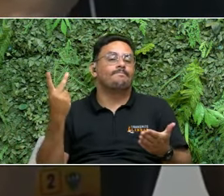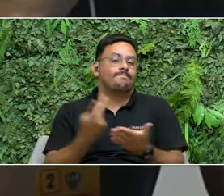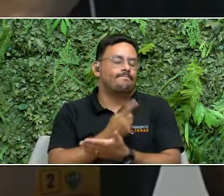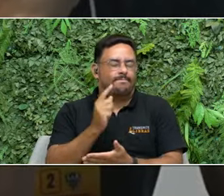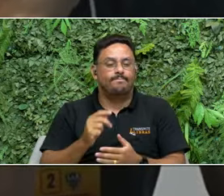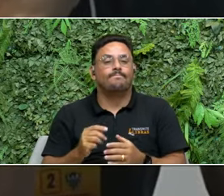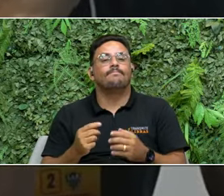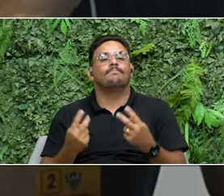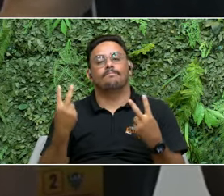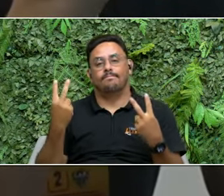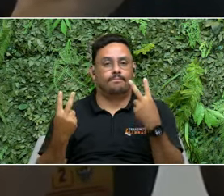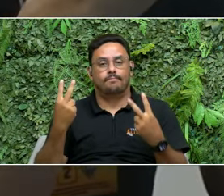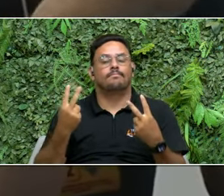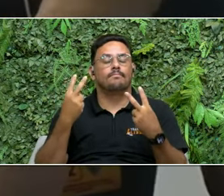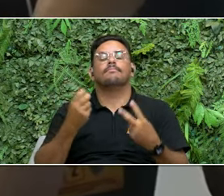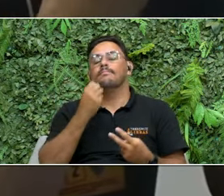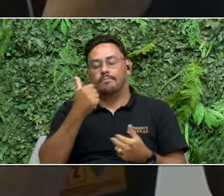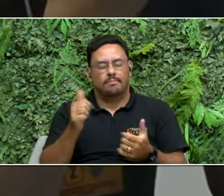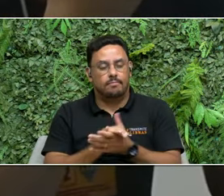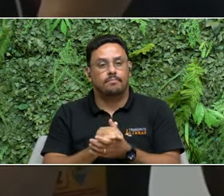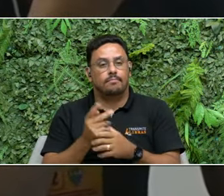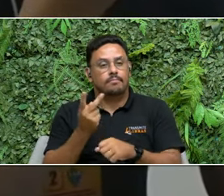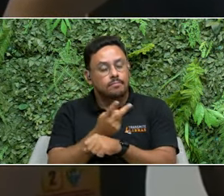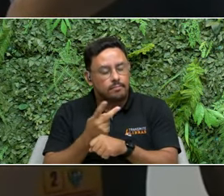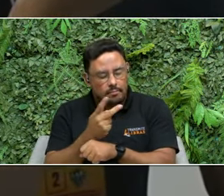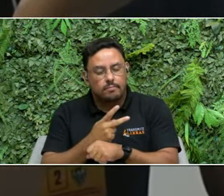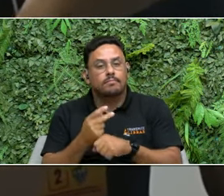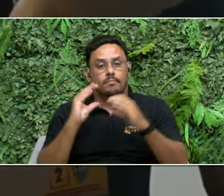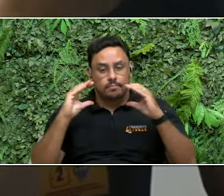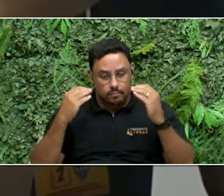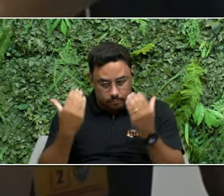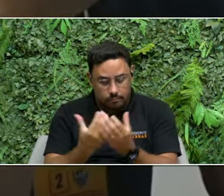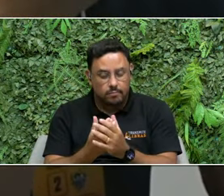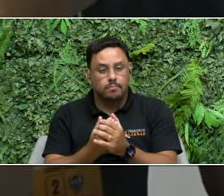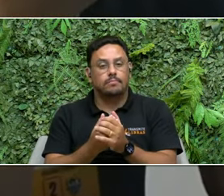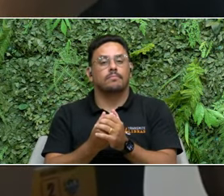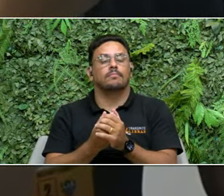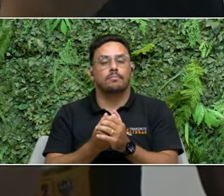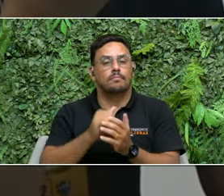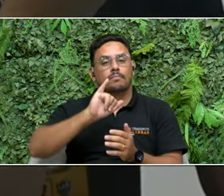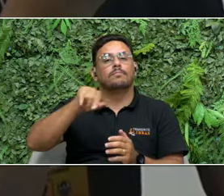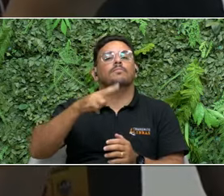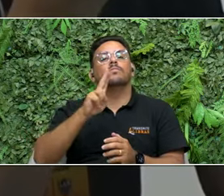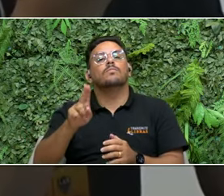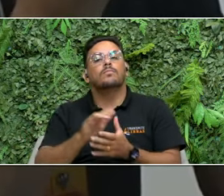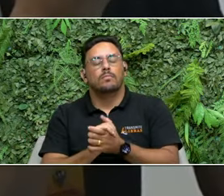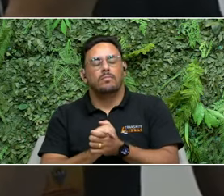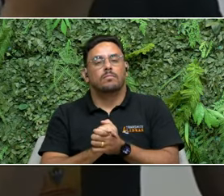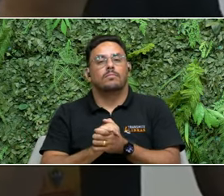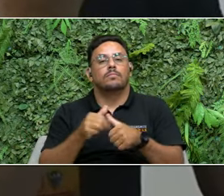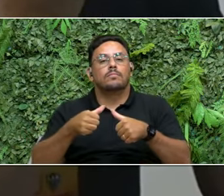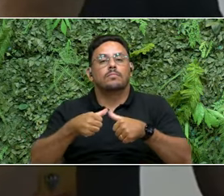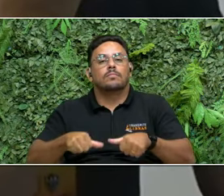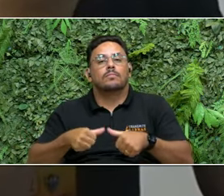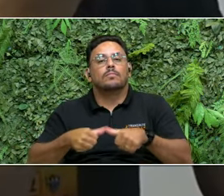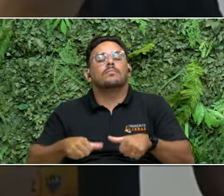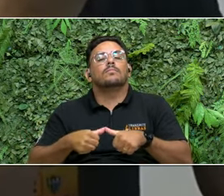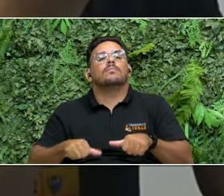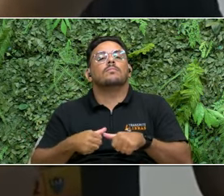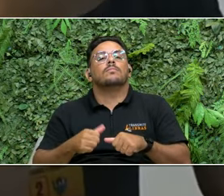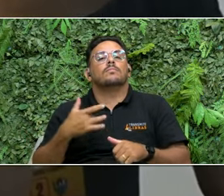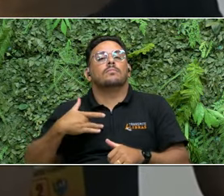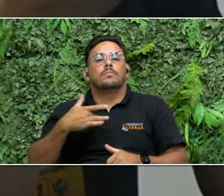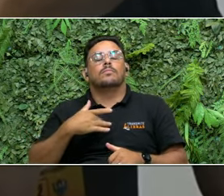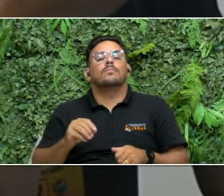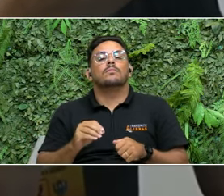mais larga mas não aconteceu mas o empate tá de bom tamanho e agora a gente vai buscar a Vitória lá no meão com a nossa torcida tá aí o J Marcelo zagueiro do